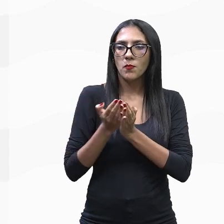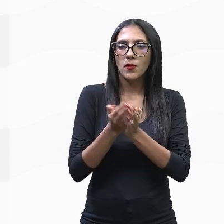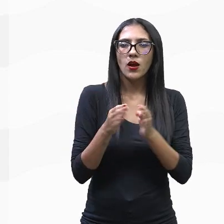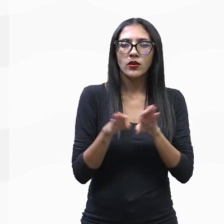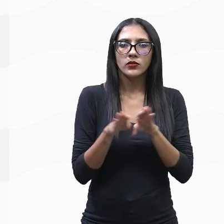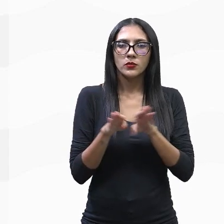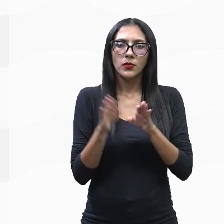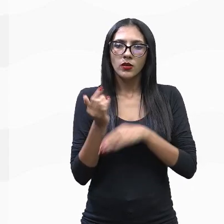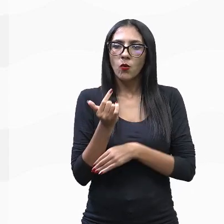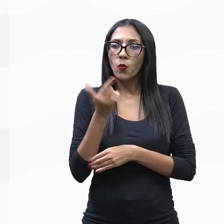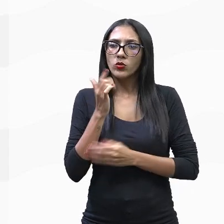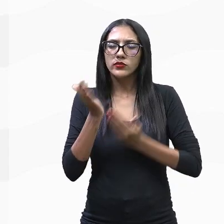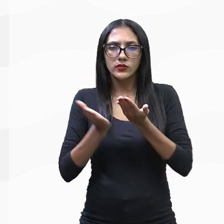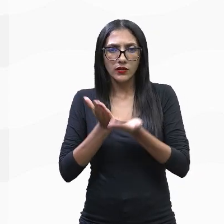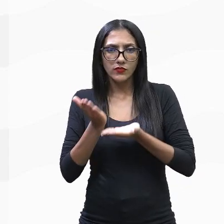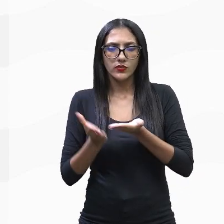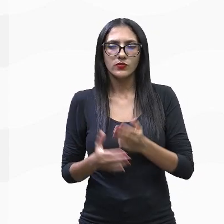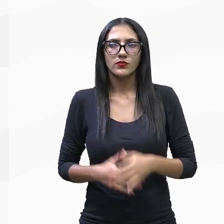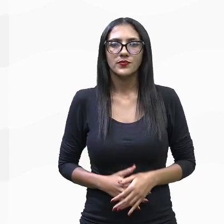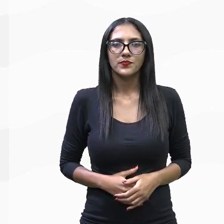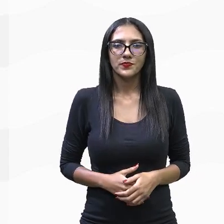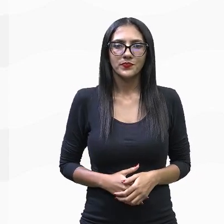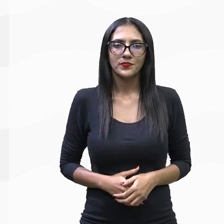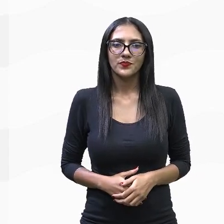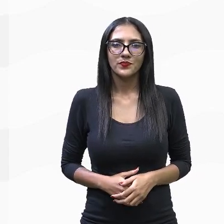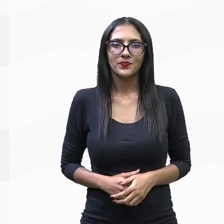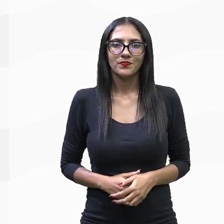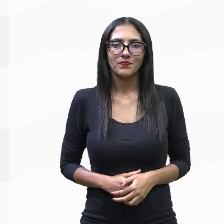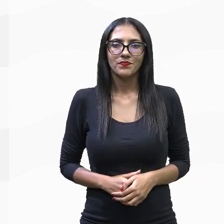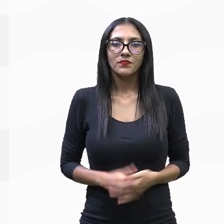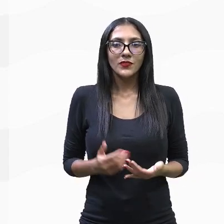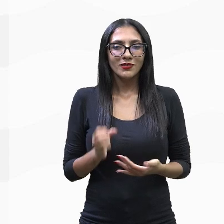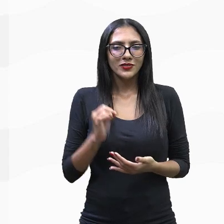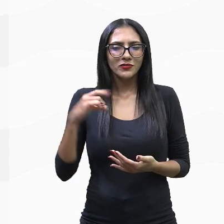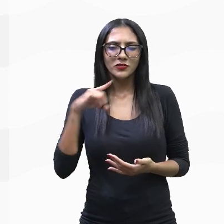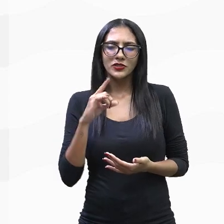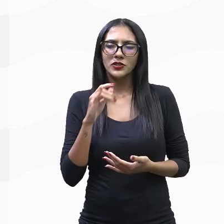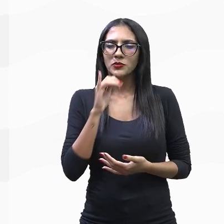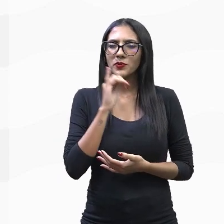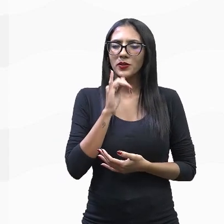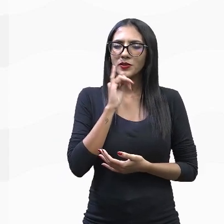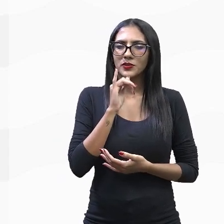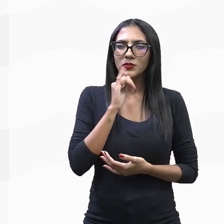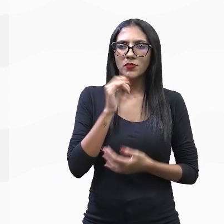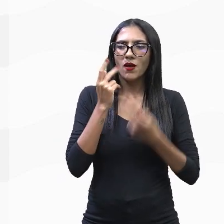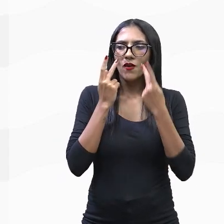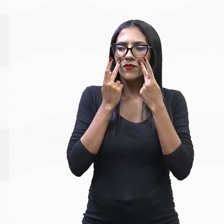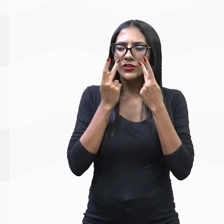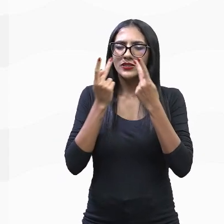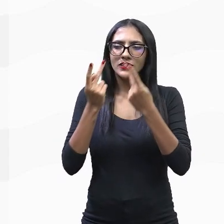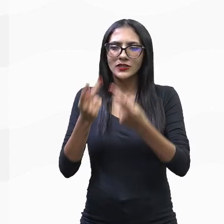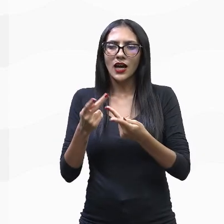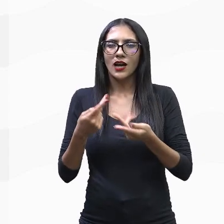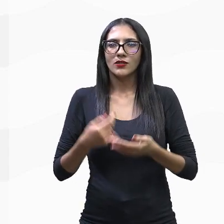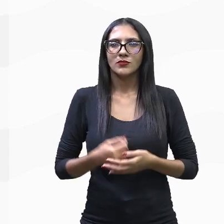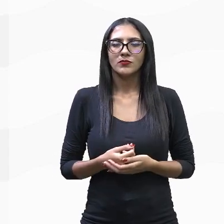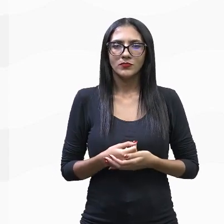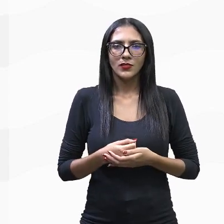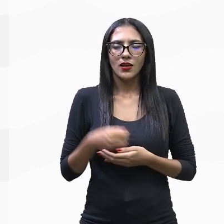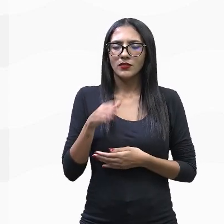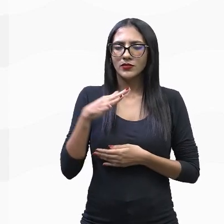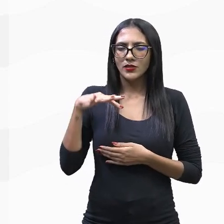Sabe o que é interessante, professor? Quando vai se fazer ali o passeio, né, do Encontro das Águas, os guias que a gente